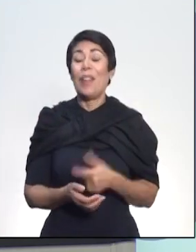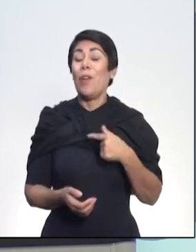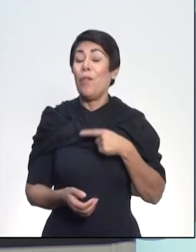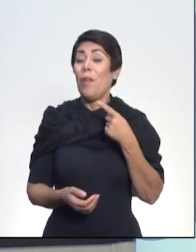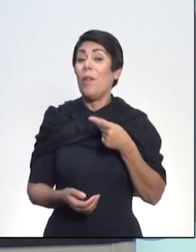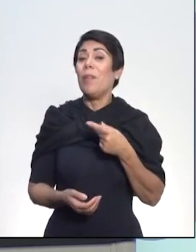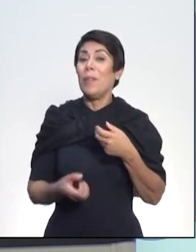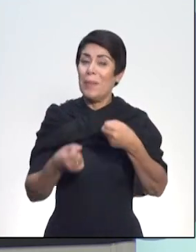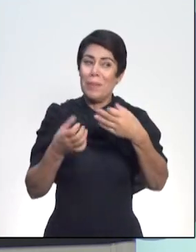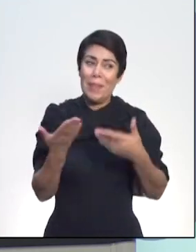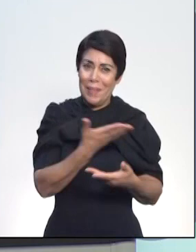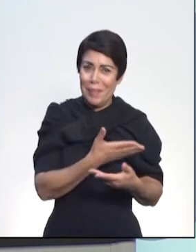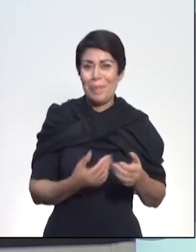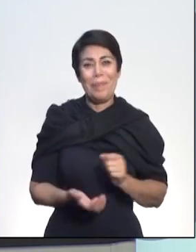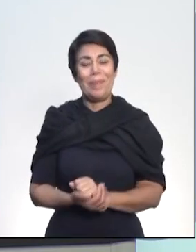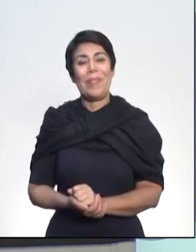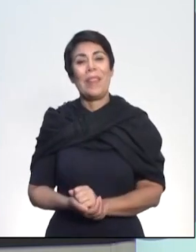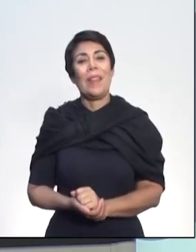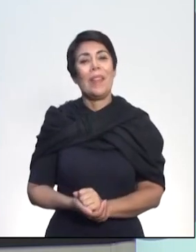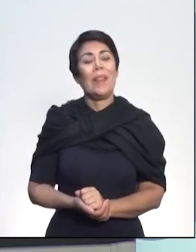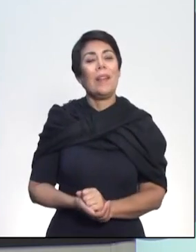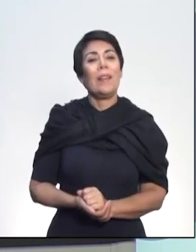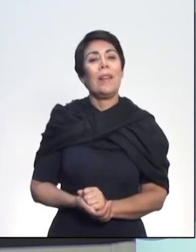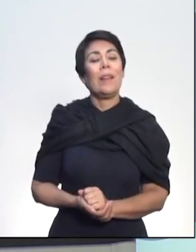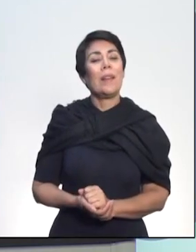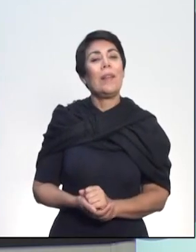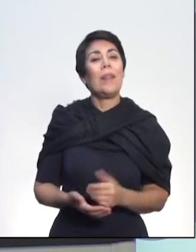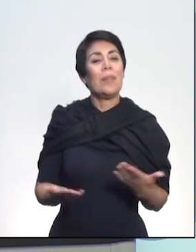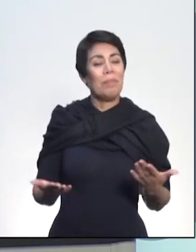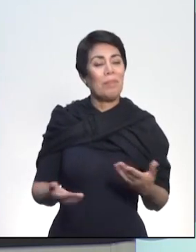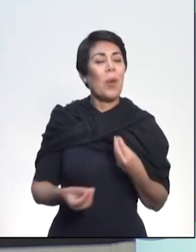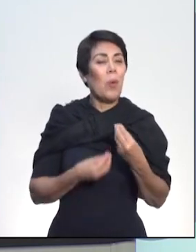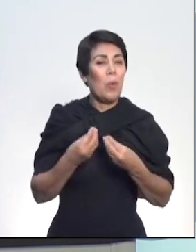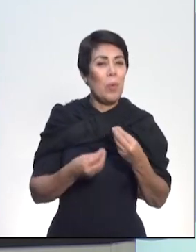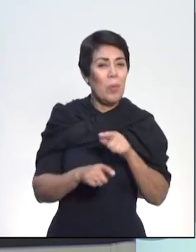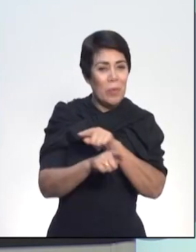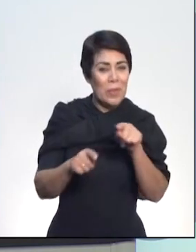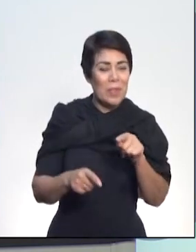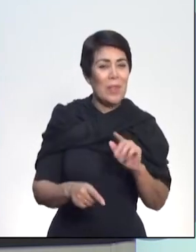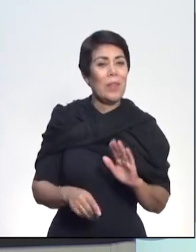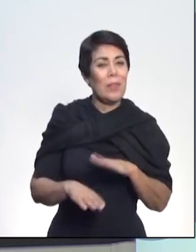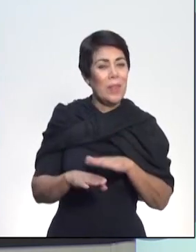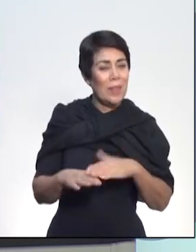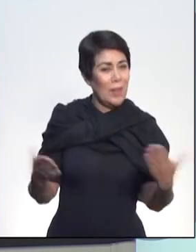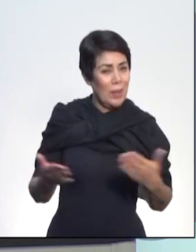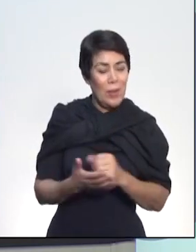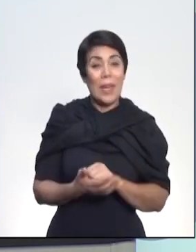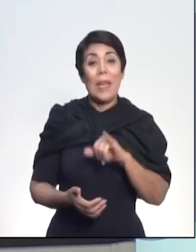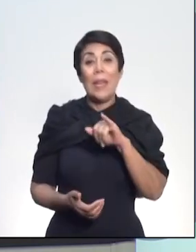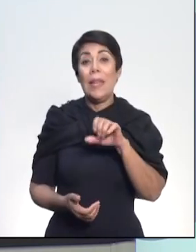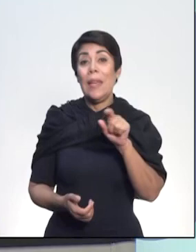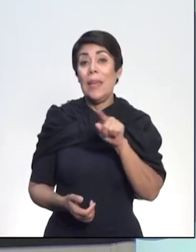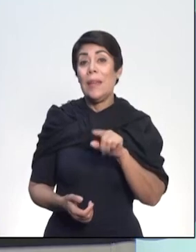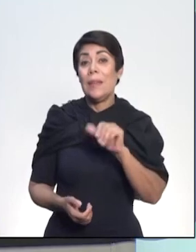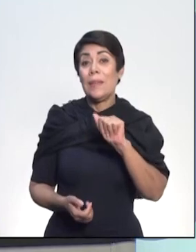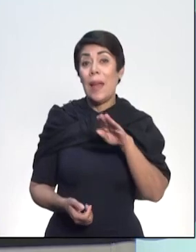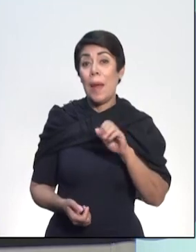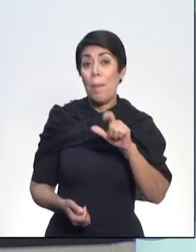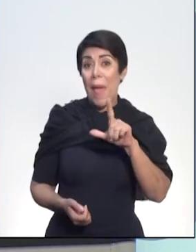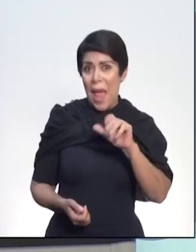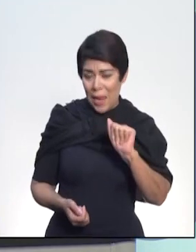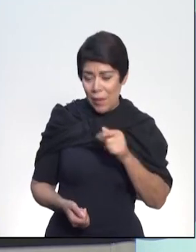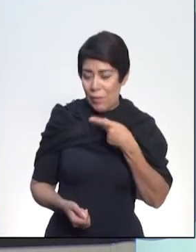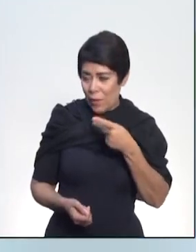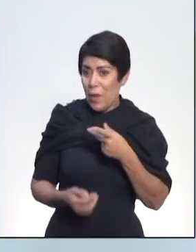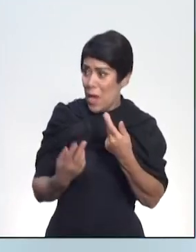nome e como essa pessoa tem compartilhado, ok? Então, tá aqui. A Isabela, ela diz que, assim como